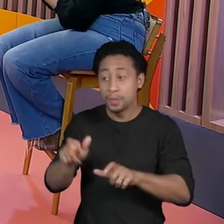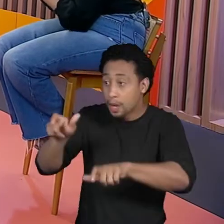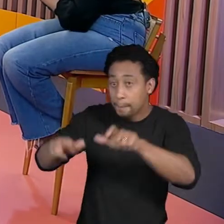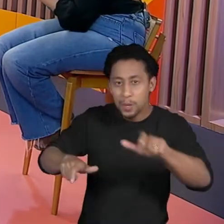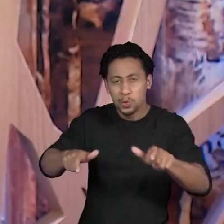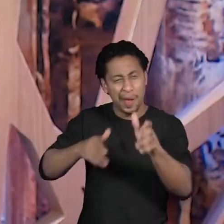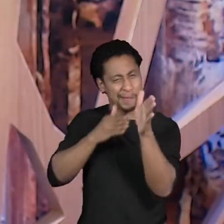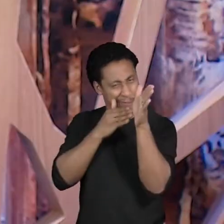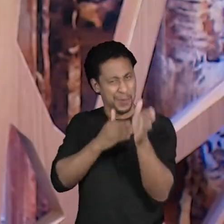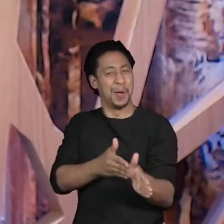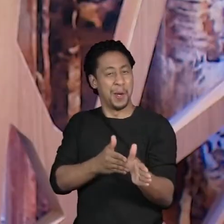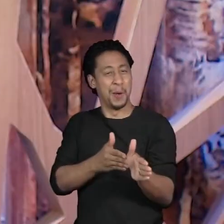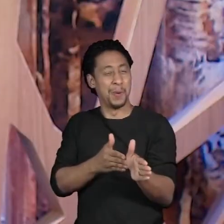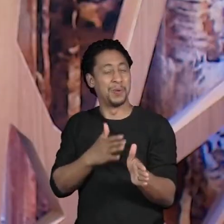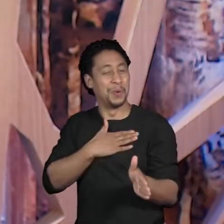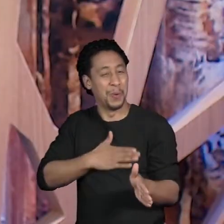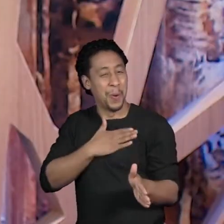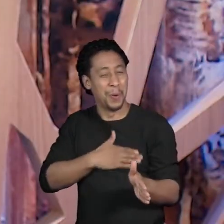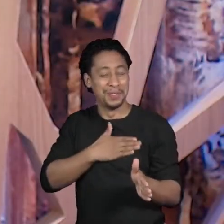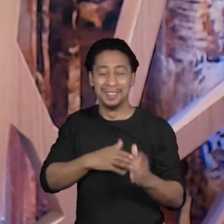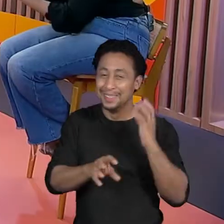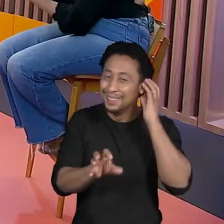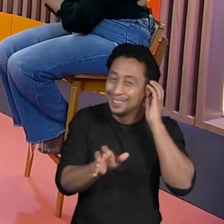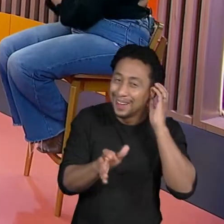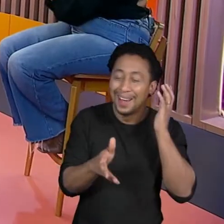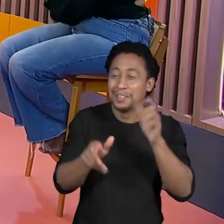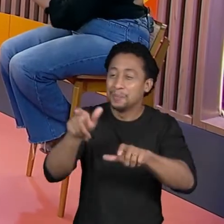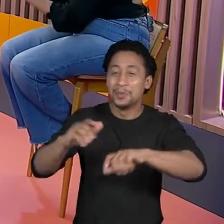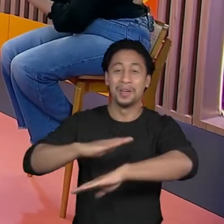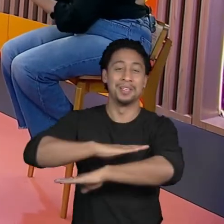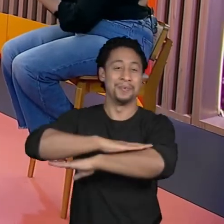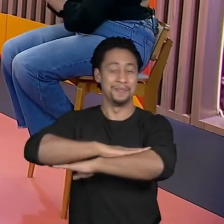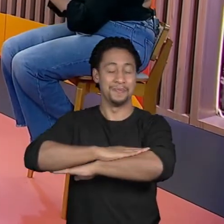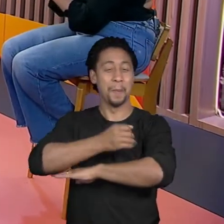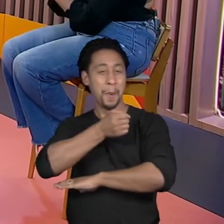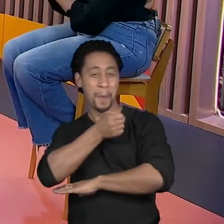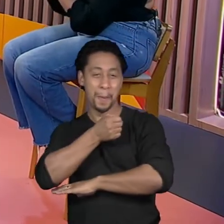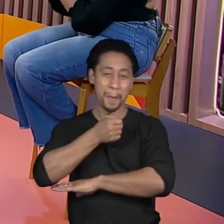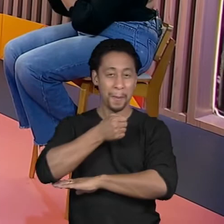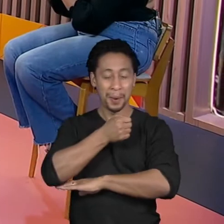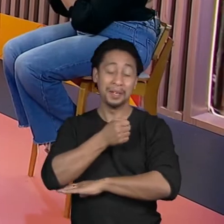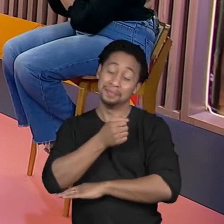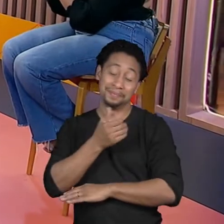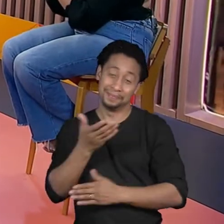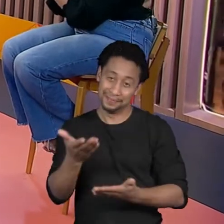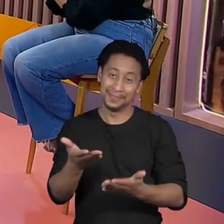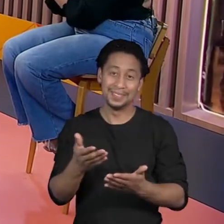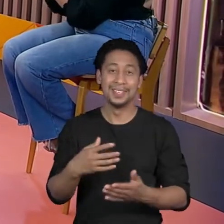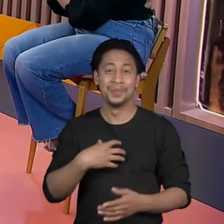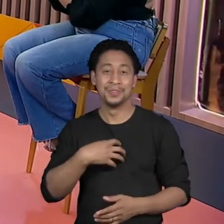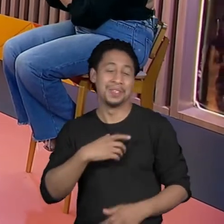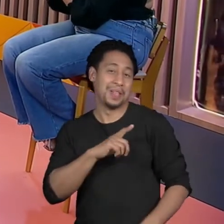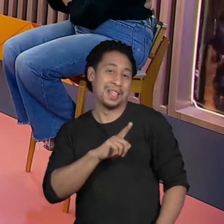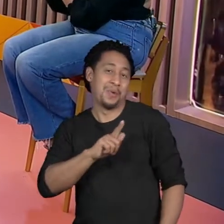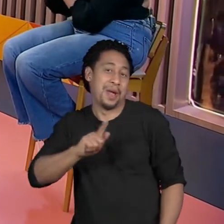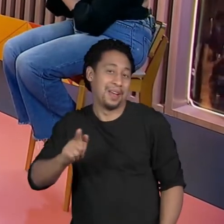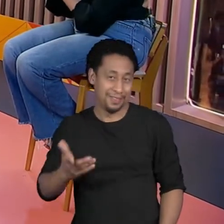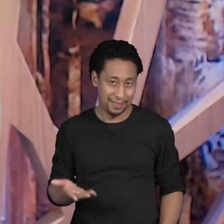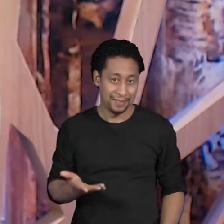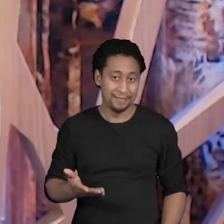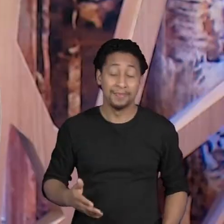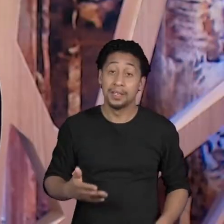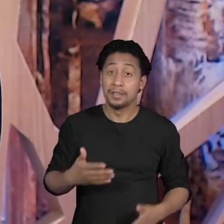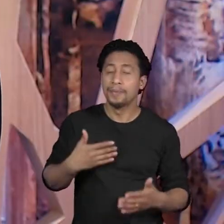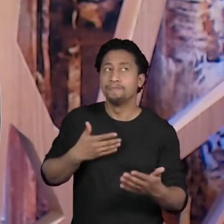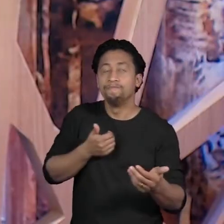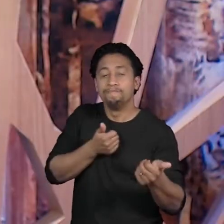rosto daquela âncora, esse é o rosto do âncora, e cria ali uma relação. E é muito boa, é maravilhosa essa relação. É